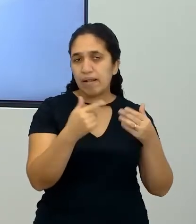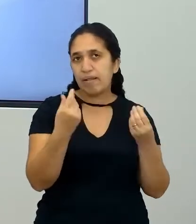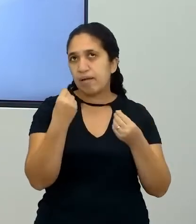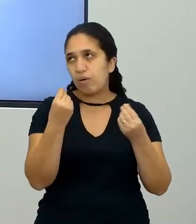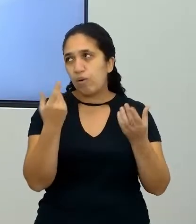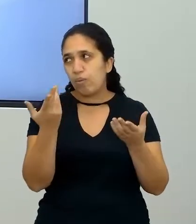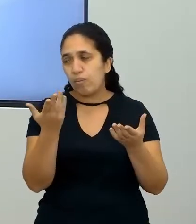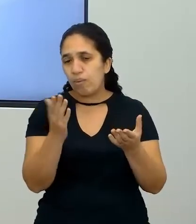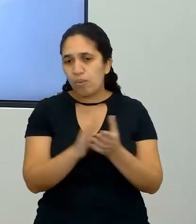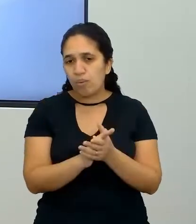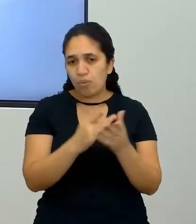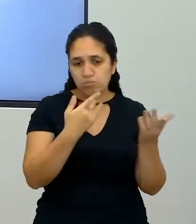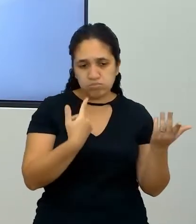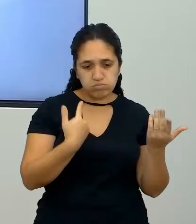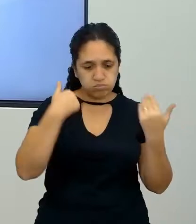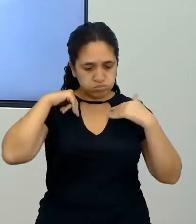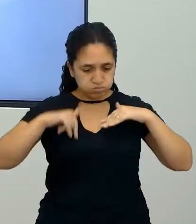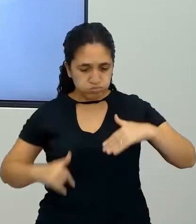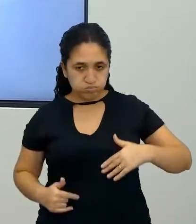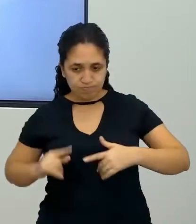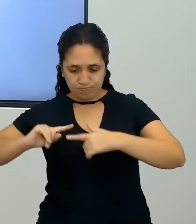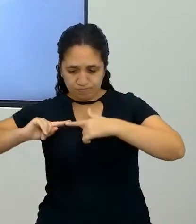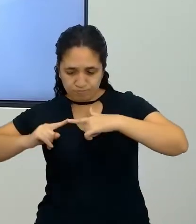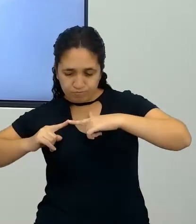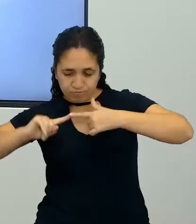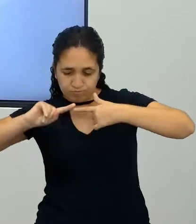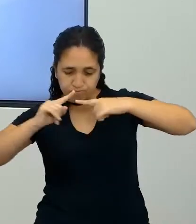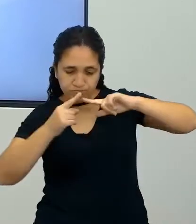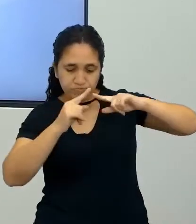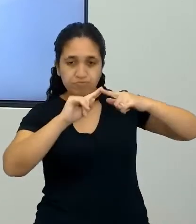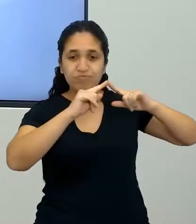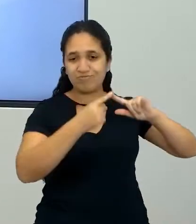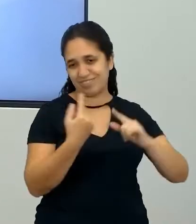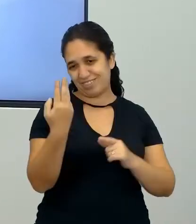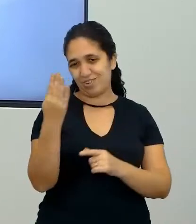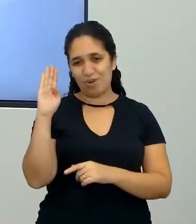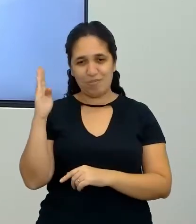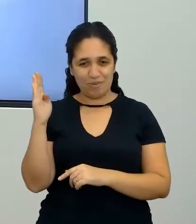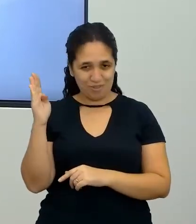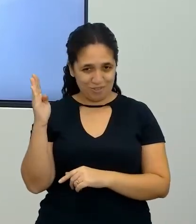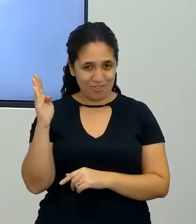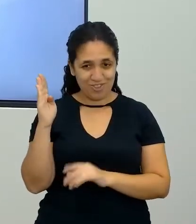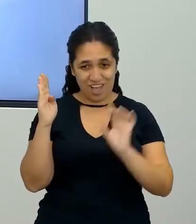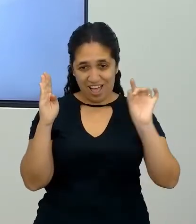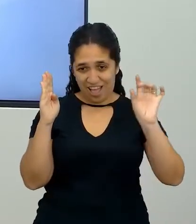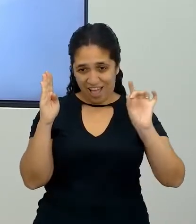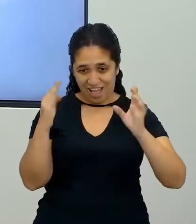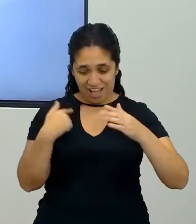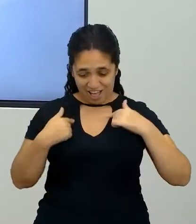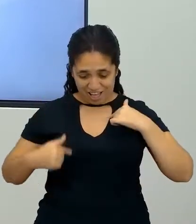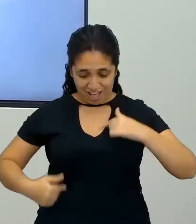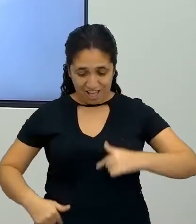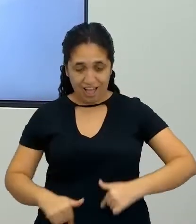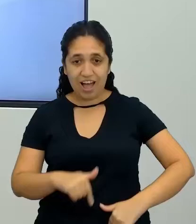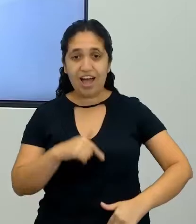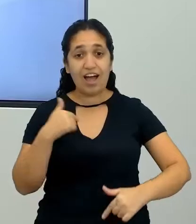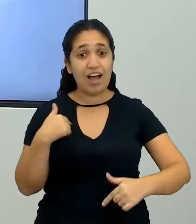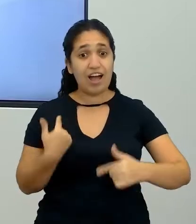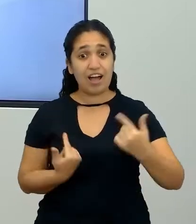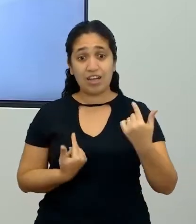fosse um organismo mais complexo, como na biologia também, que cada função do organismo ela é